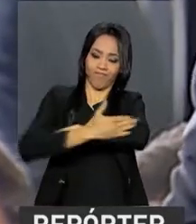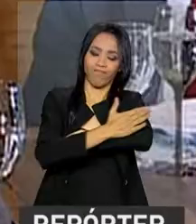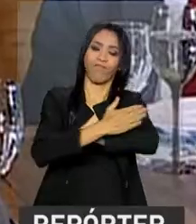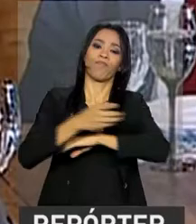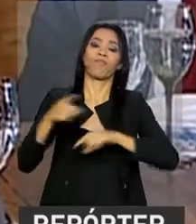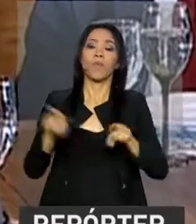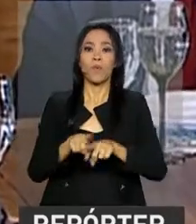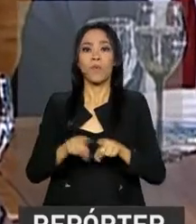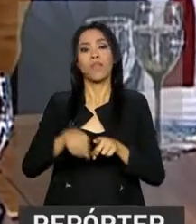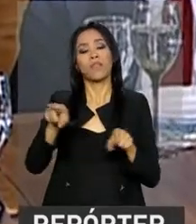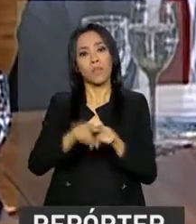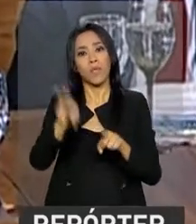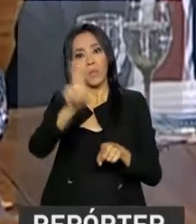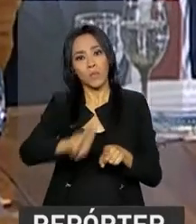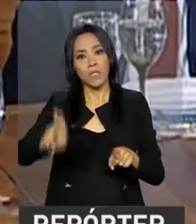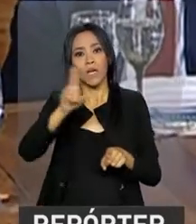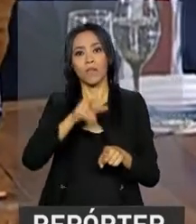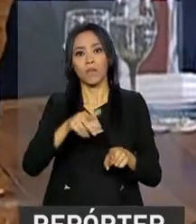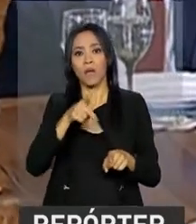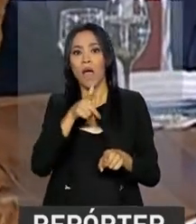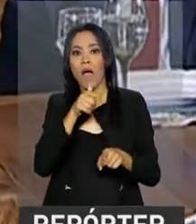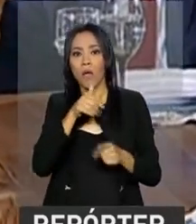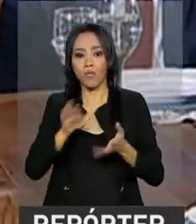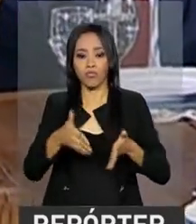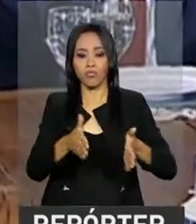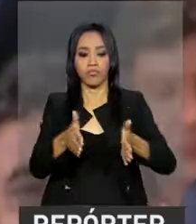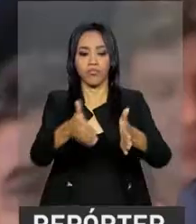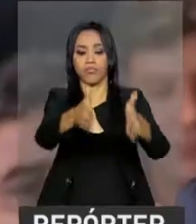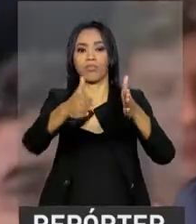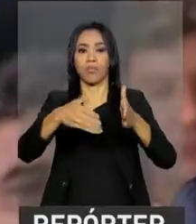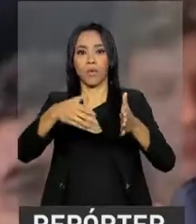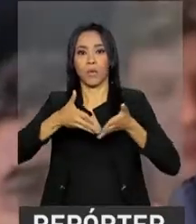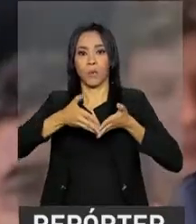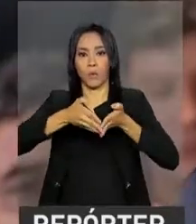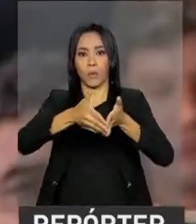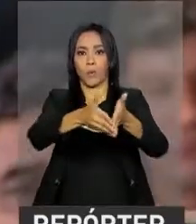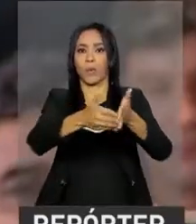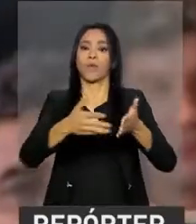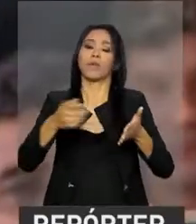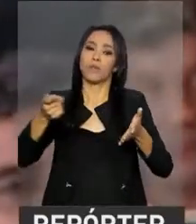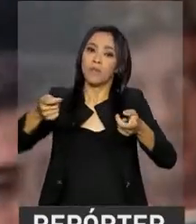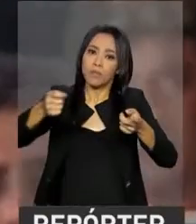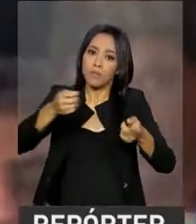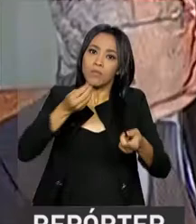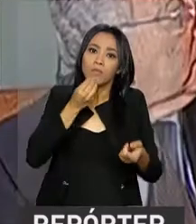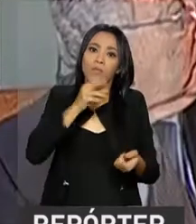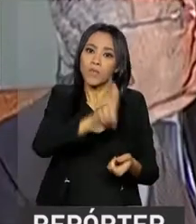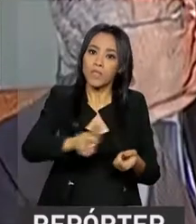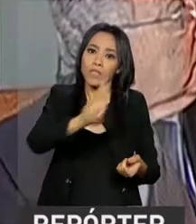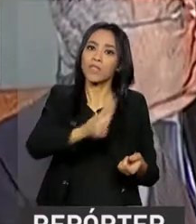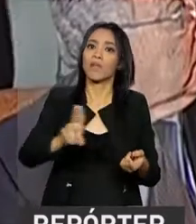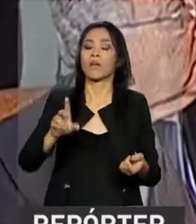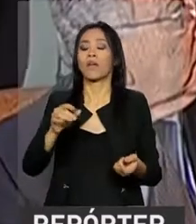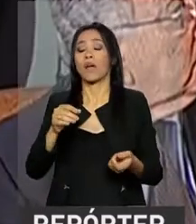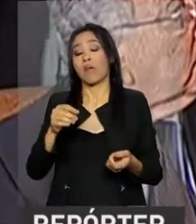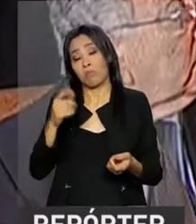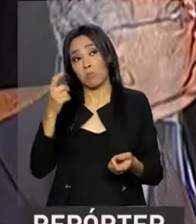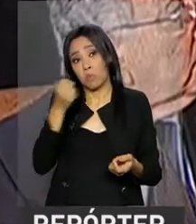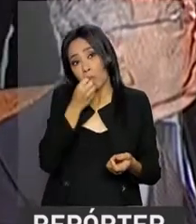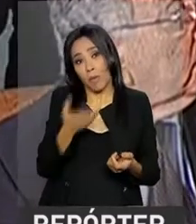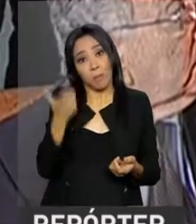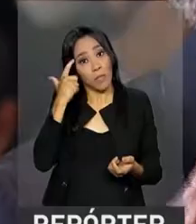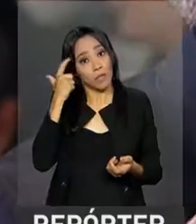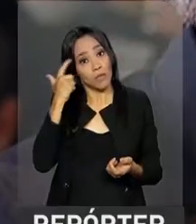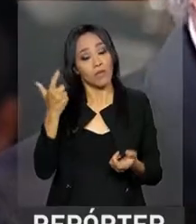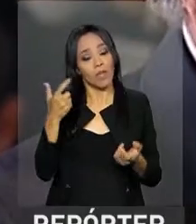seja encarado como uma alternativa concreta o presidente michel temer se comprometeu a estudar as sugestões apresentadas